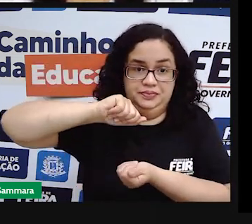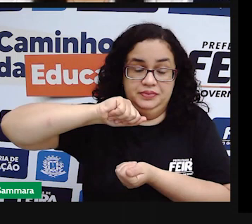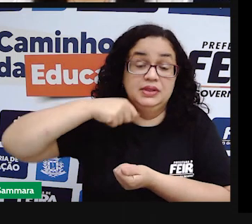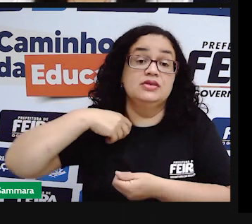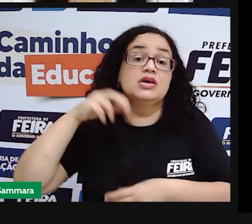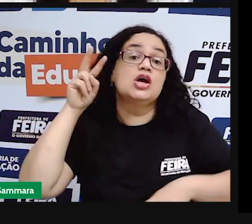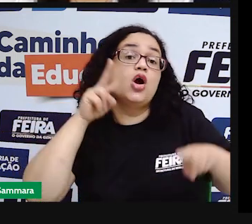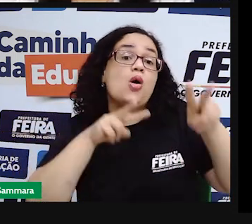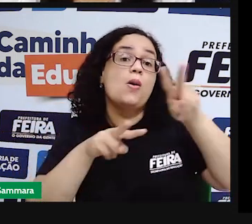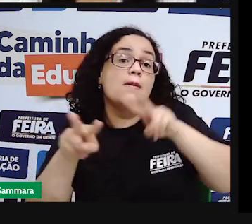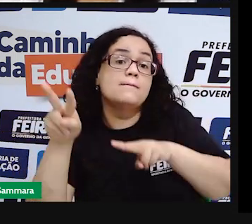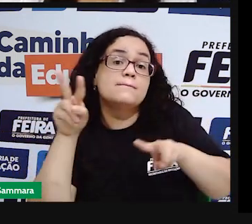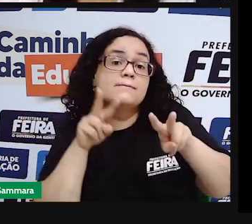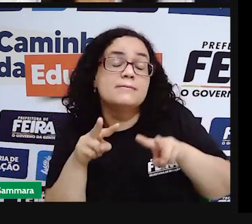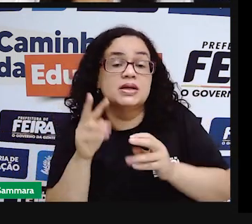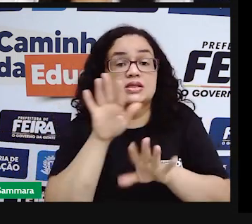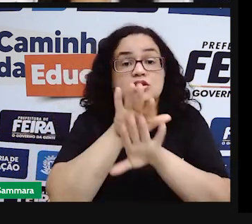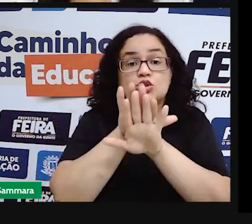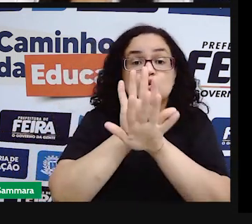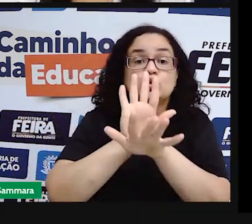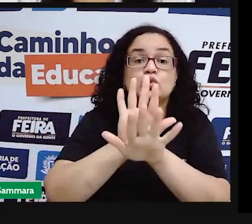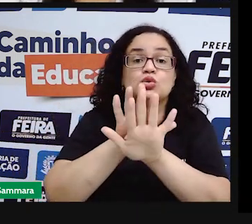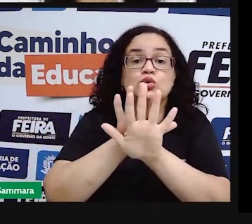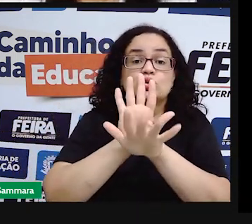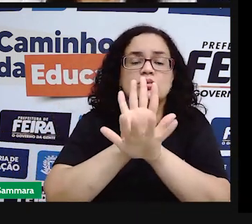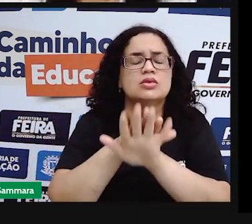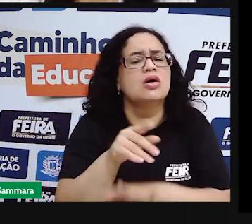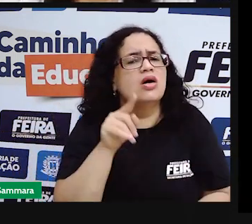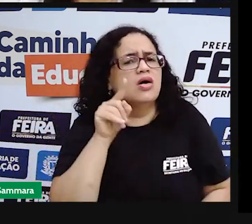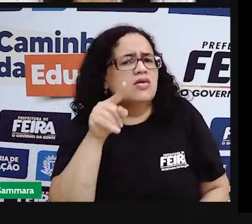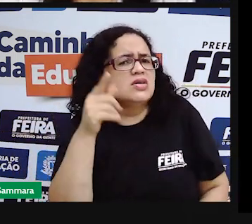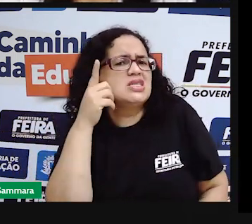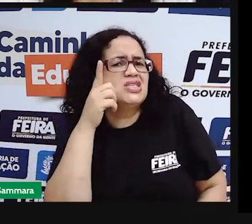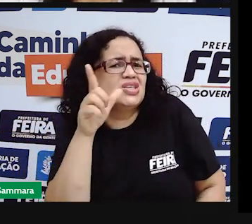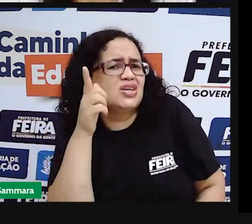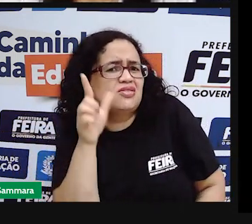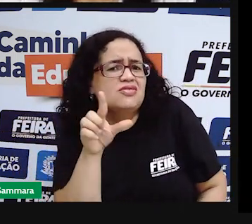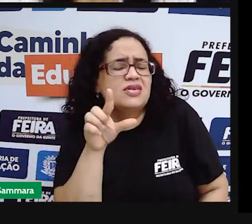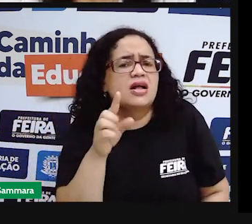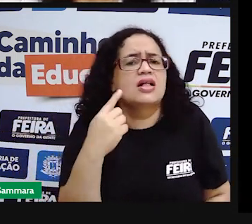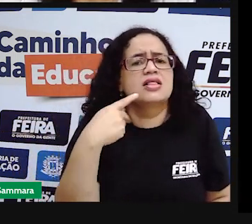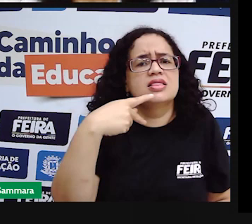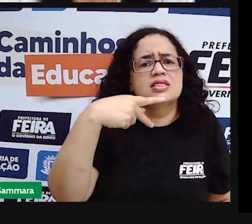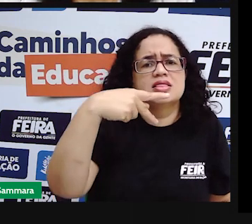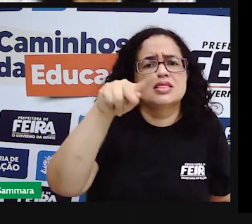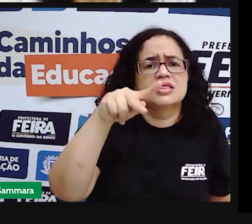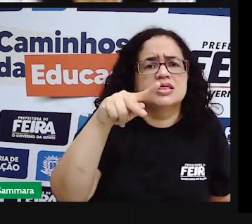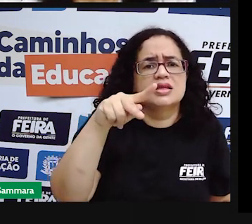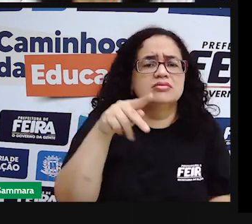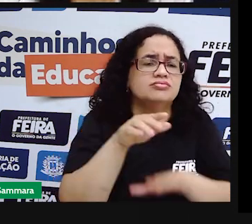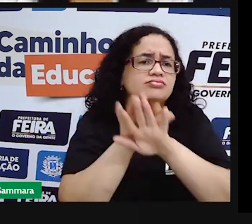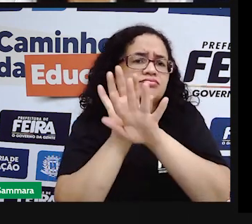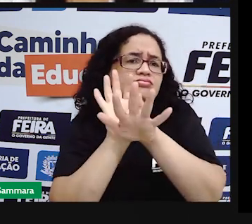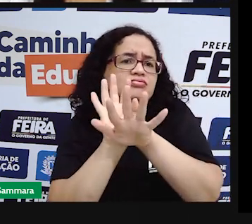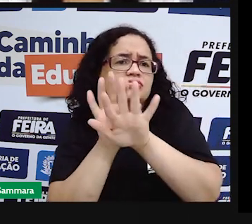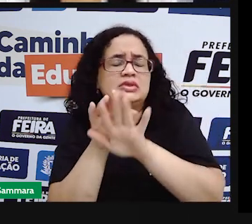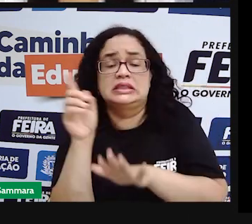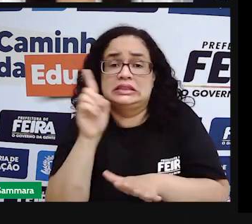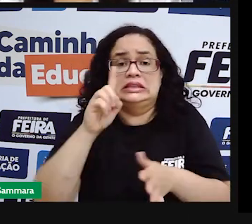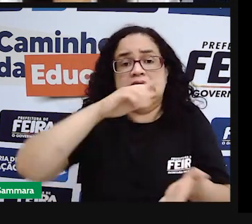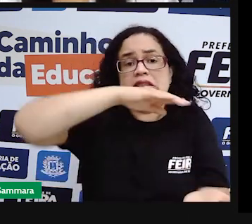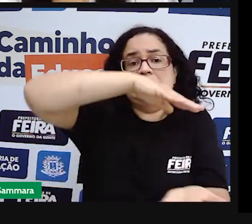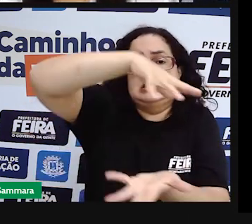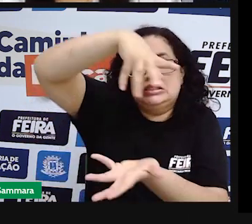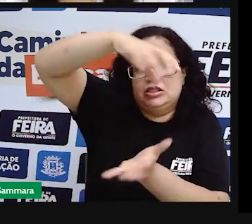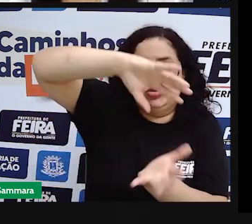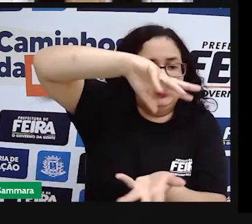observa aí a sombra. Ou você está conseguindo enxergar aí nosso planeta por inteiro? Ele não está por inteiro,